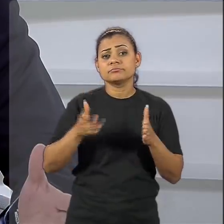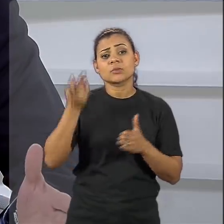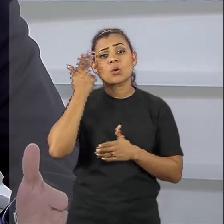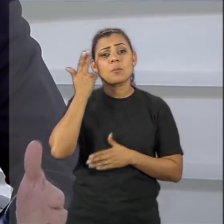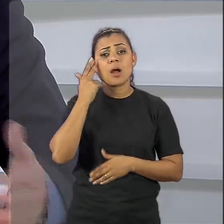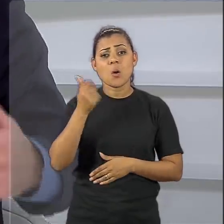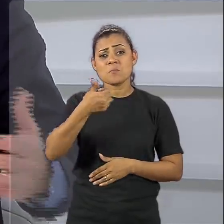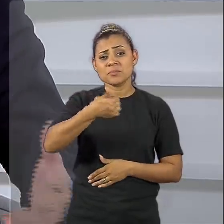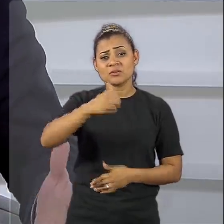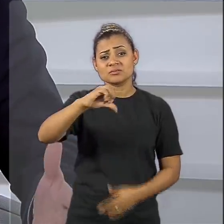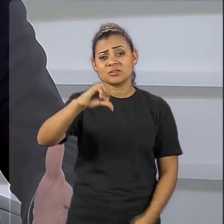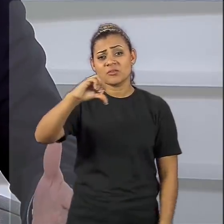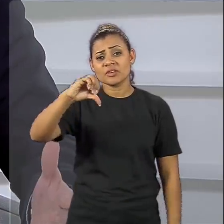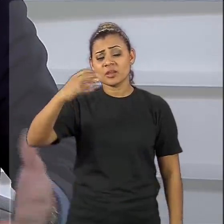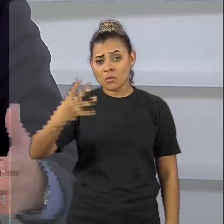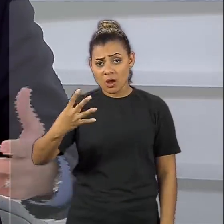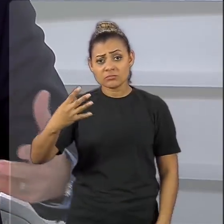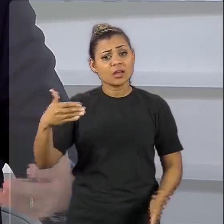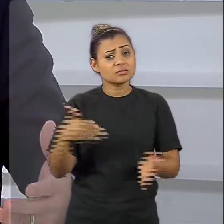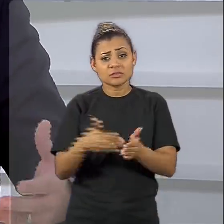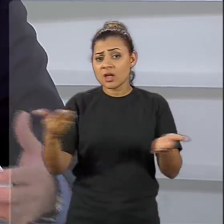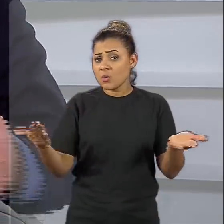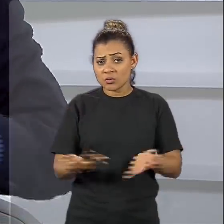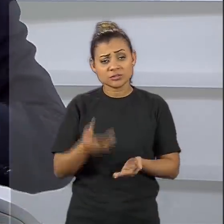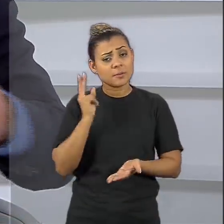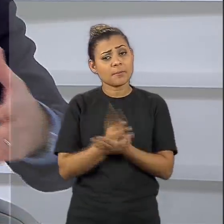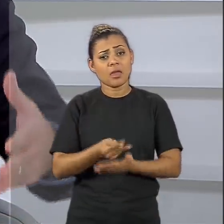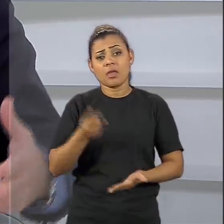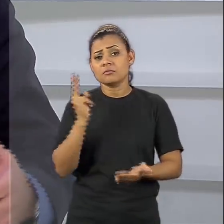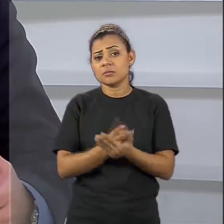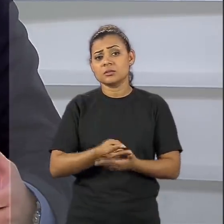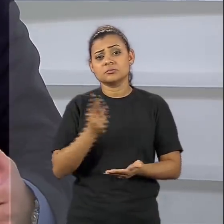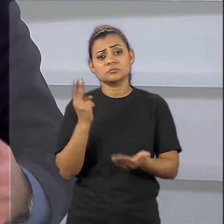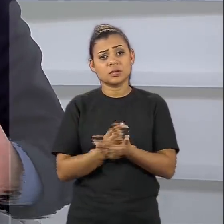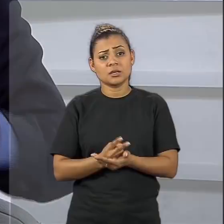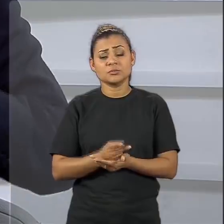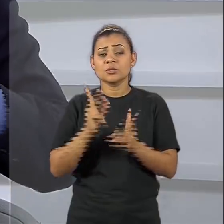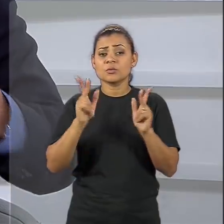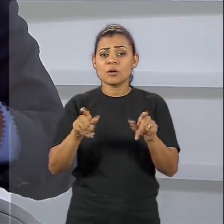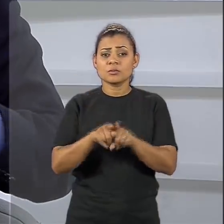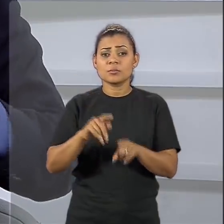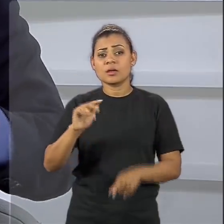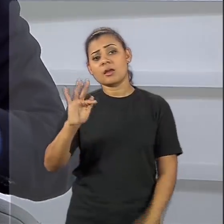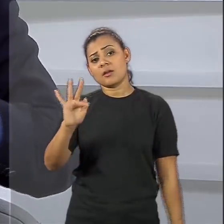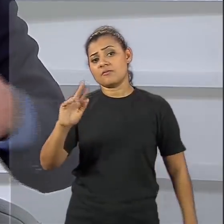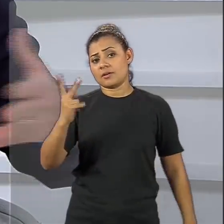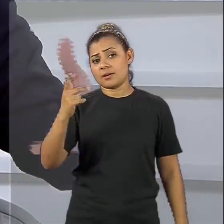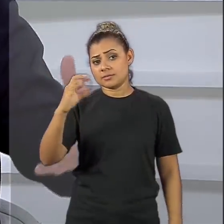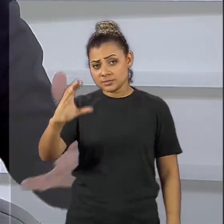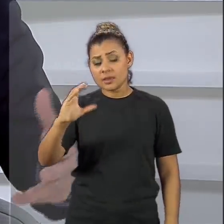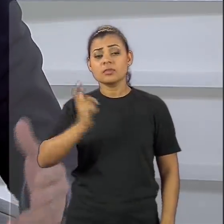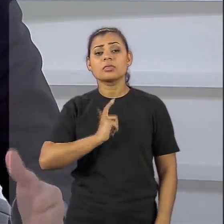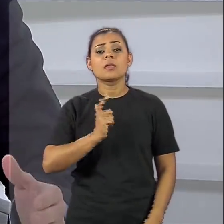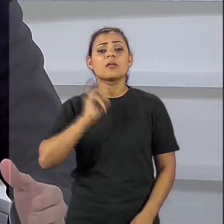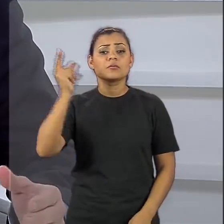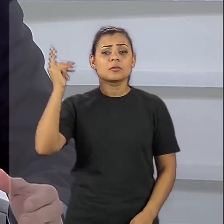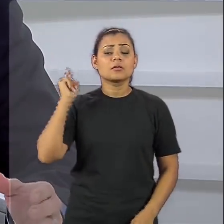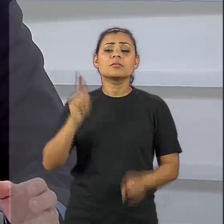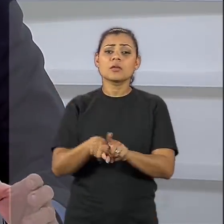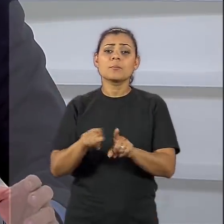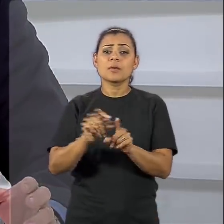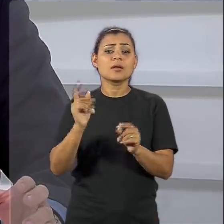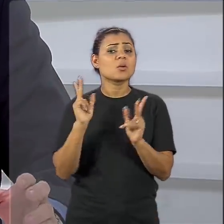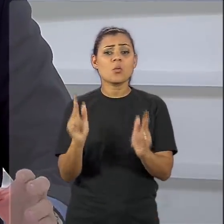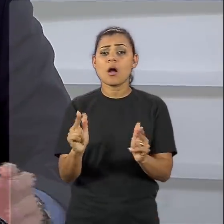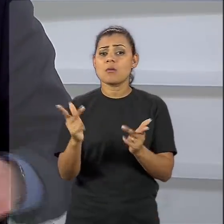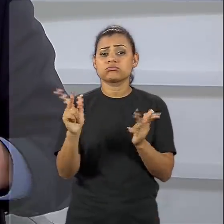desde 94 é isso que nós estamos vendo. Mesmo quando não há segundo turno, as duas eleições de Fernando Henrique, essa bipolarização ocorreu em todas as